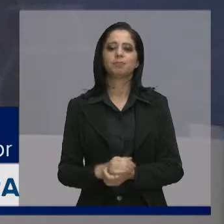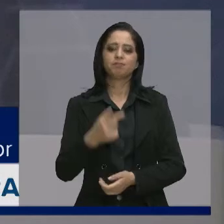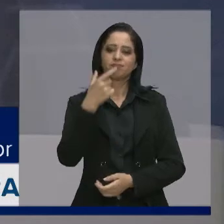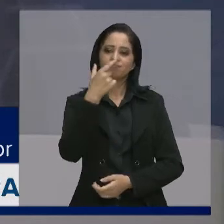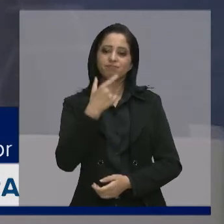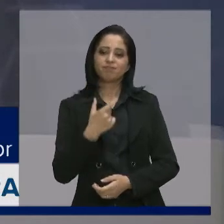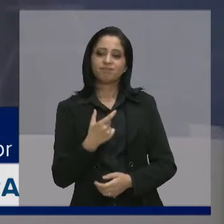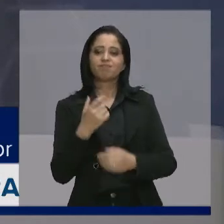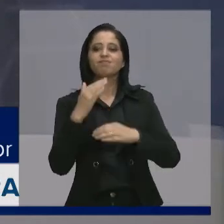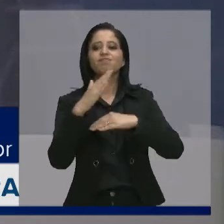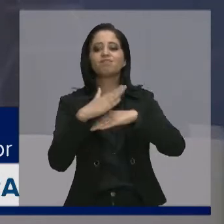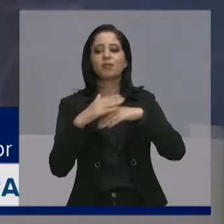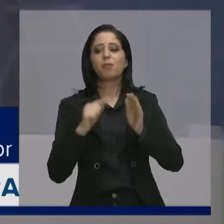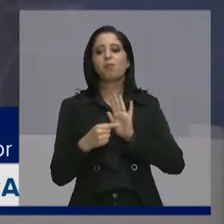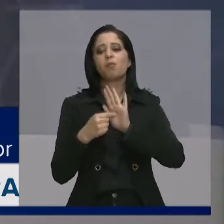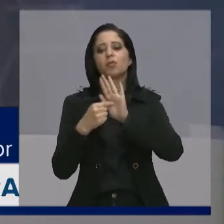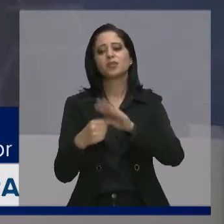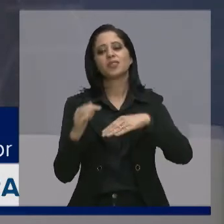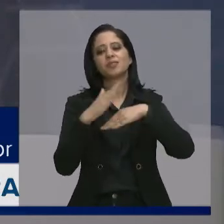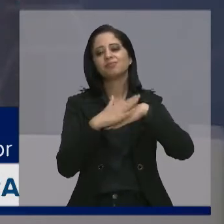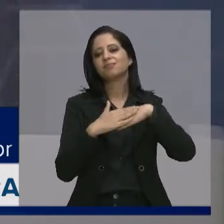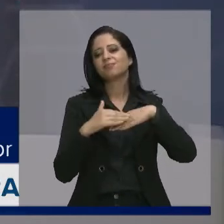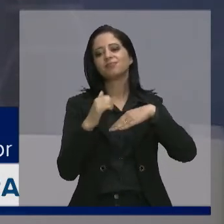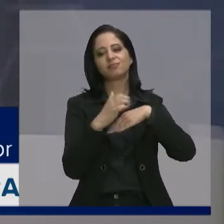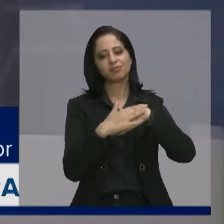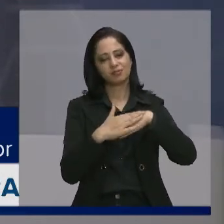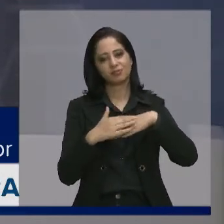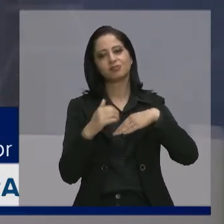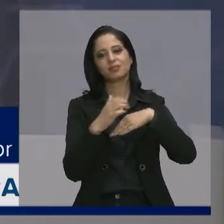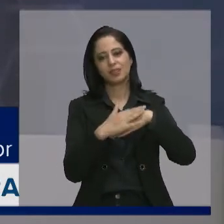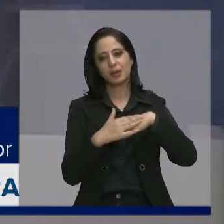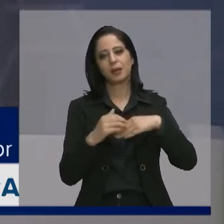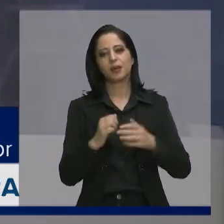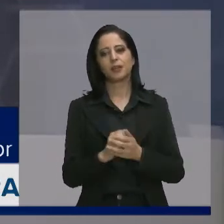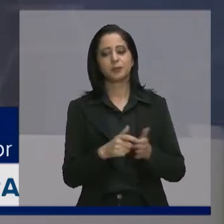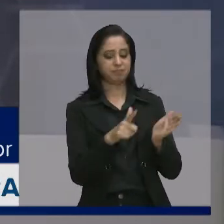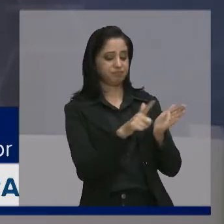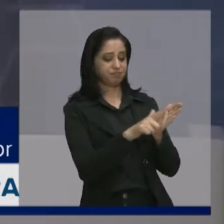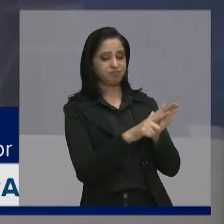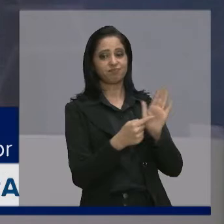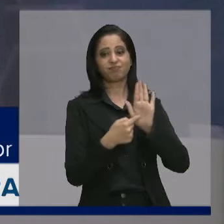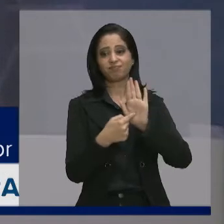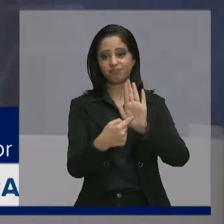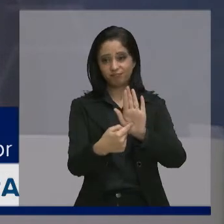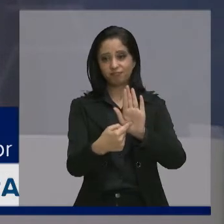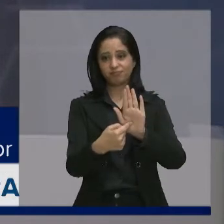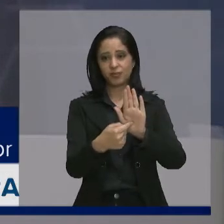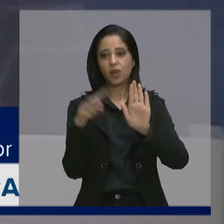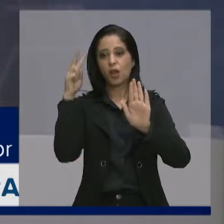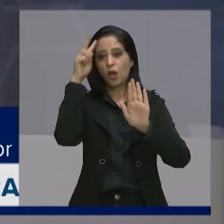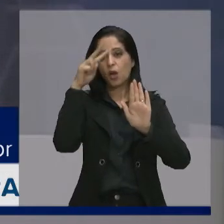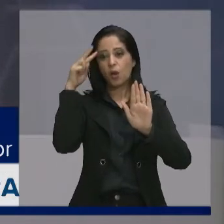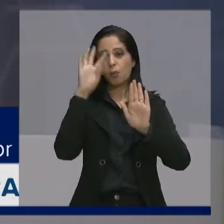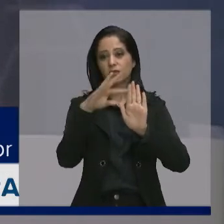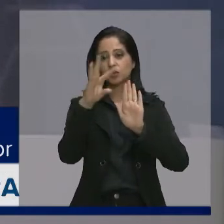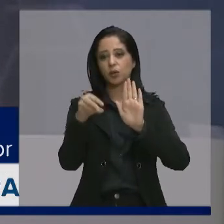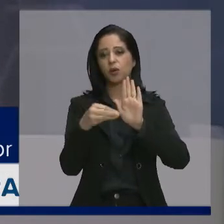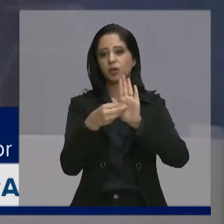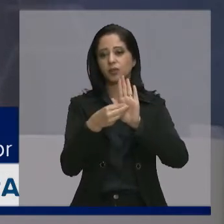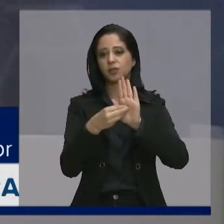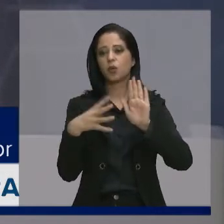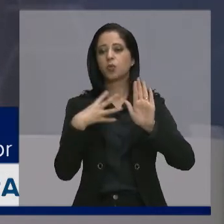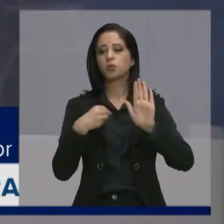daqui foi a história que os filhos do seu Tristão mandou para a gente. Eu fiz questão de ler na